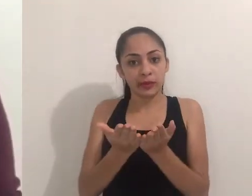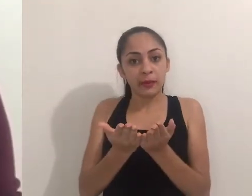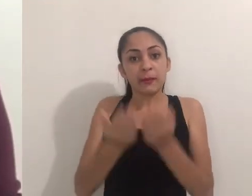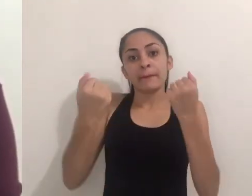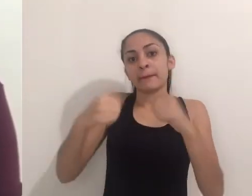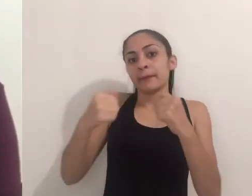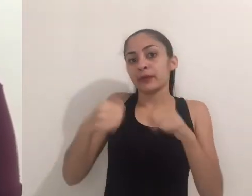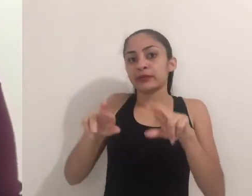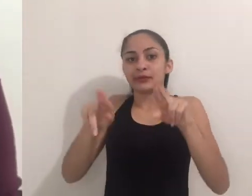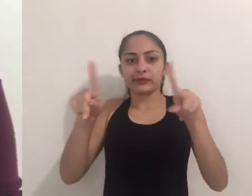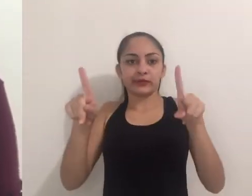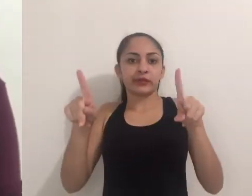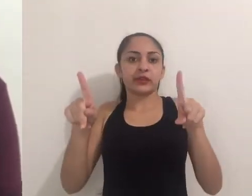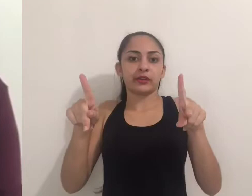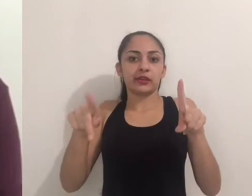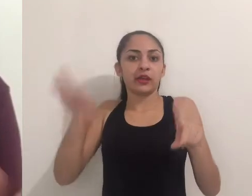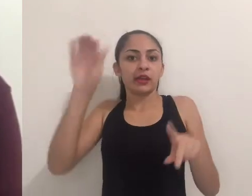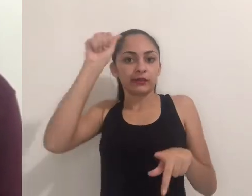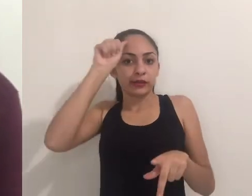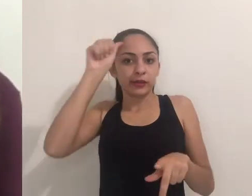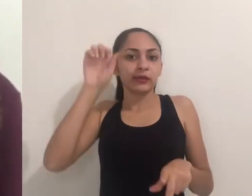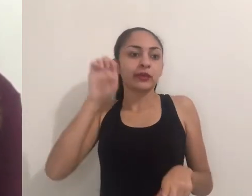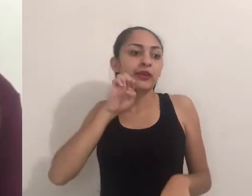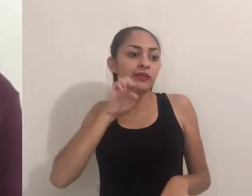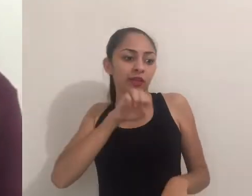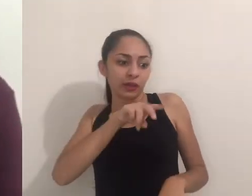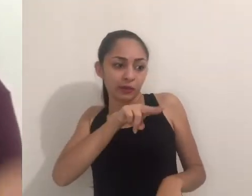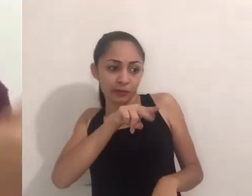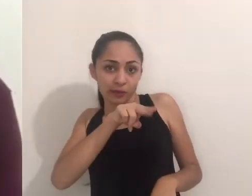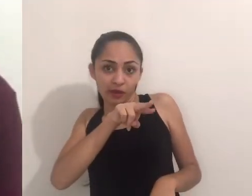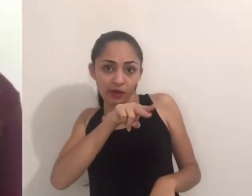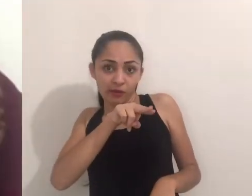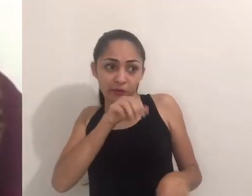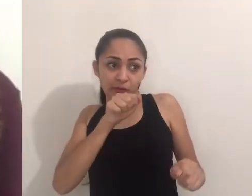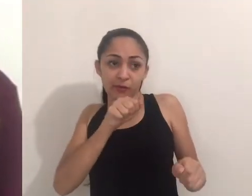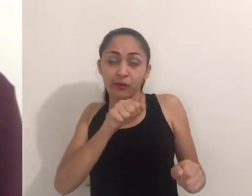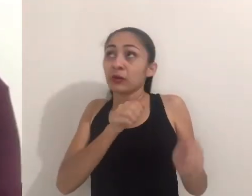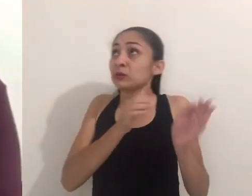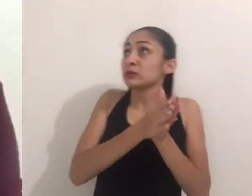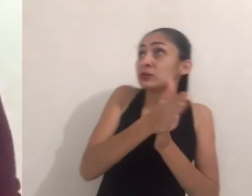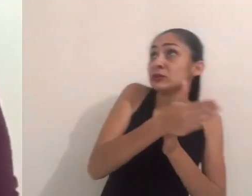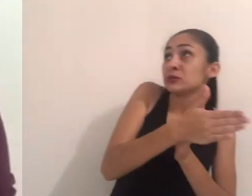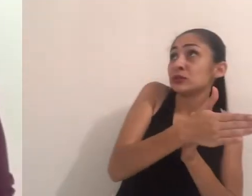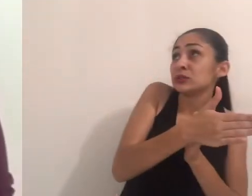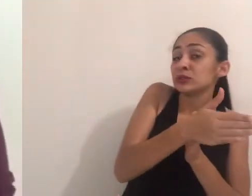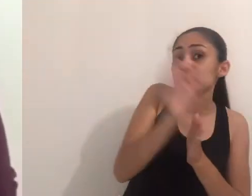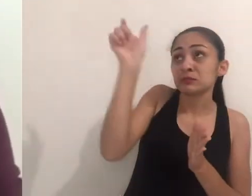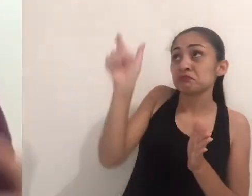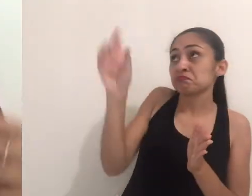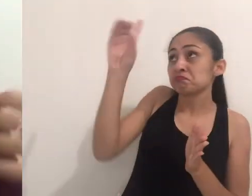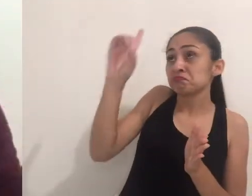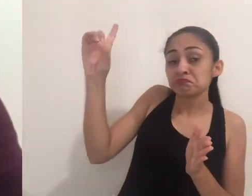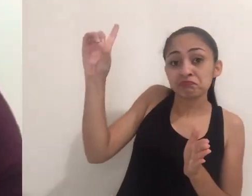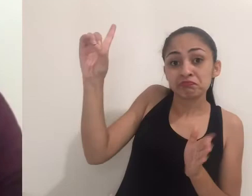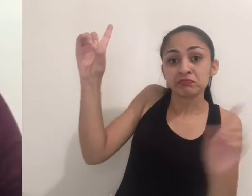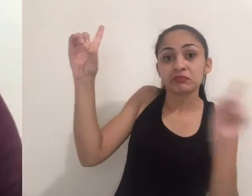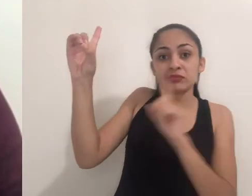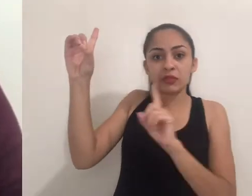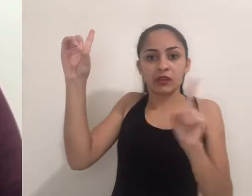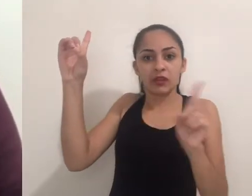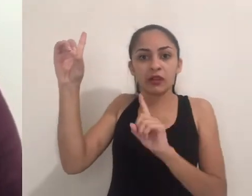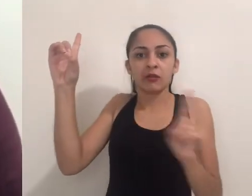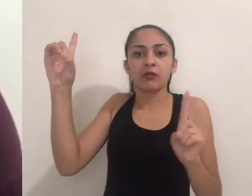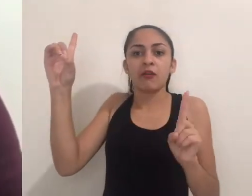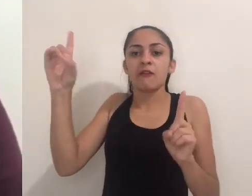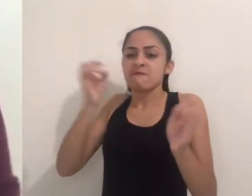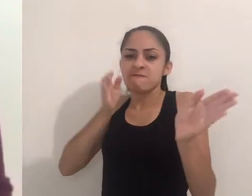no sentido de não realizar aquilo que eles fizeram, fugir do pecado, mas também em relação a não fugir da presença